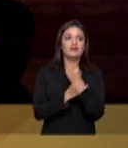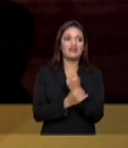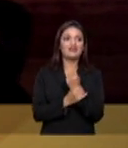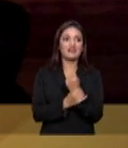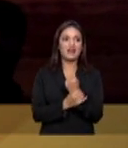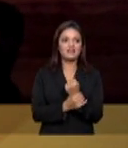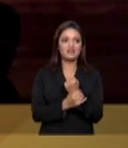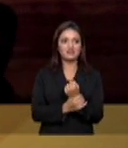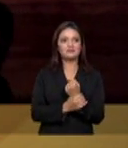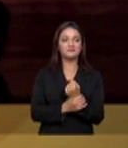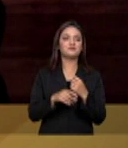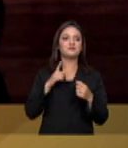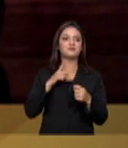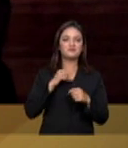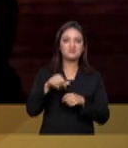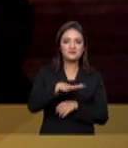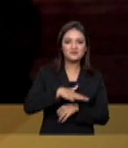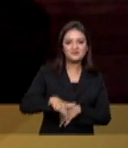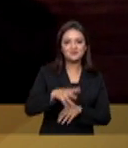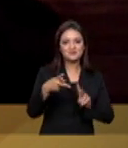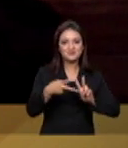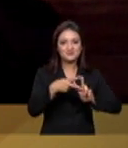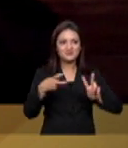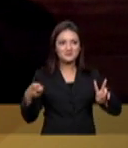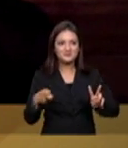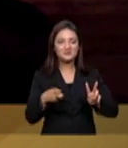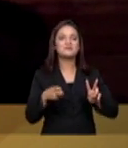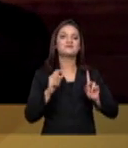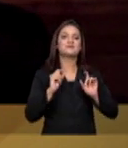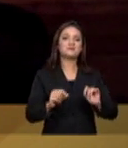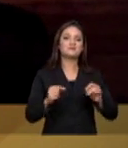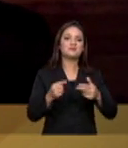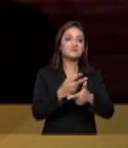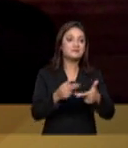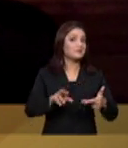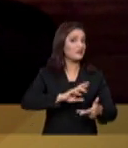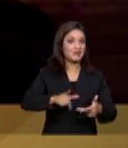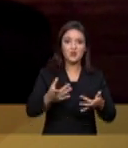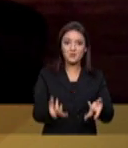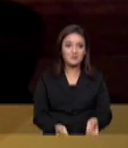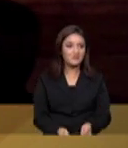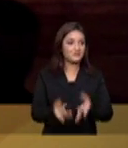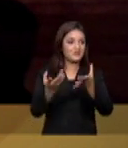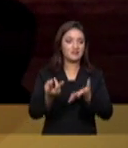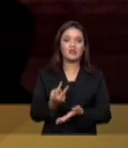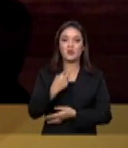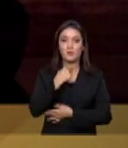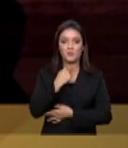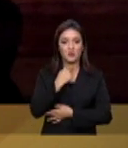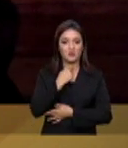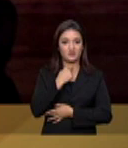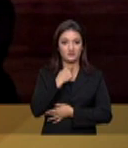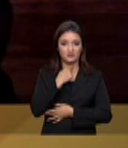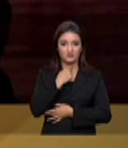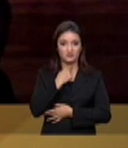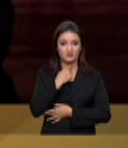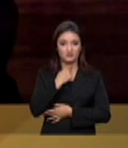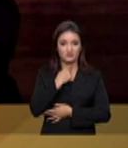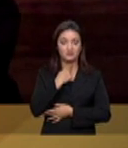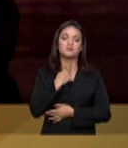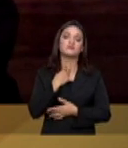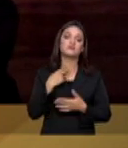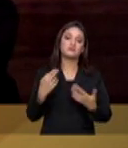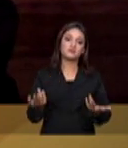que colocam as terras indígenas como coisas fora do Comércio Extra comércio